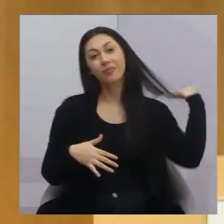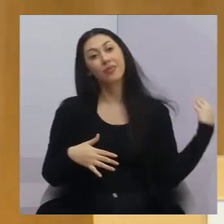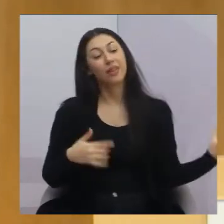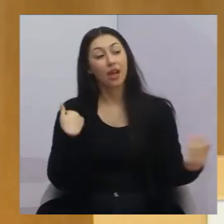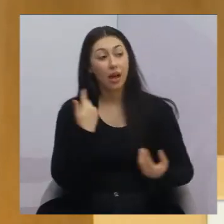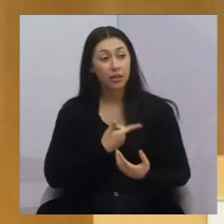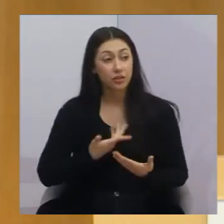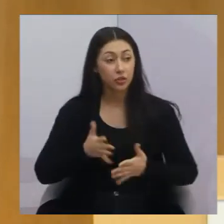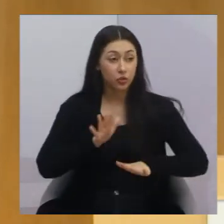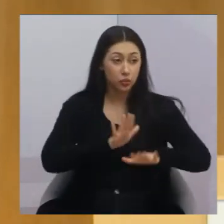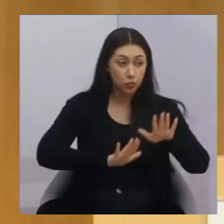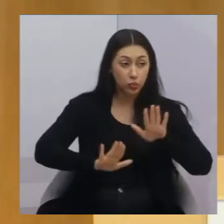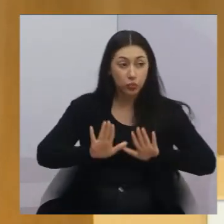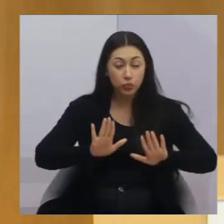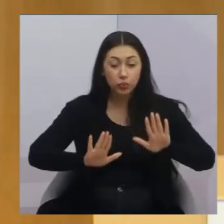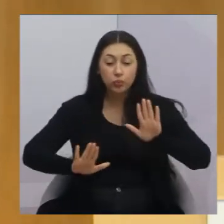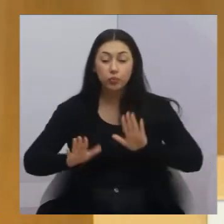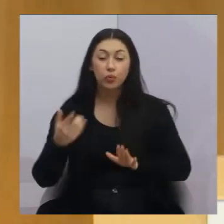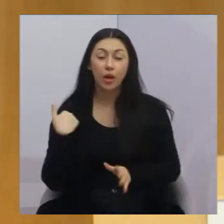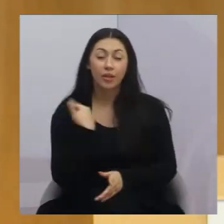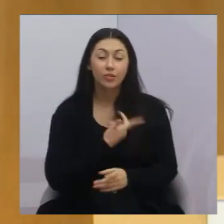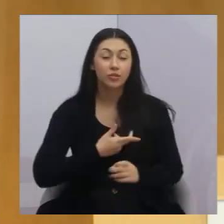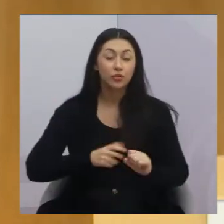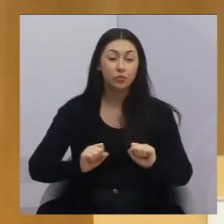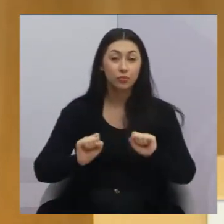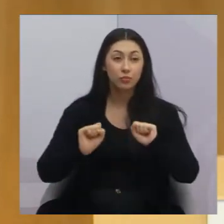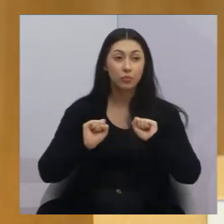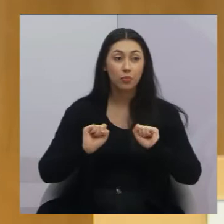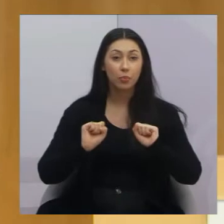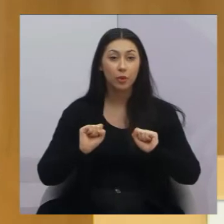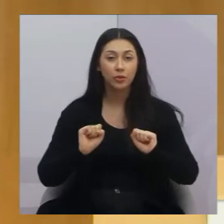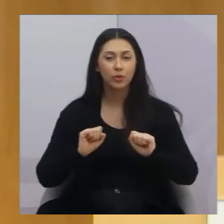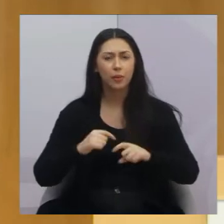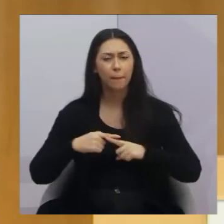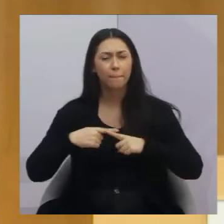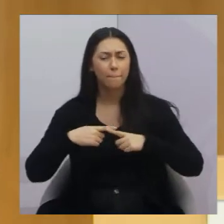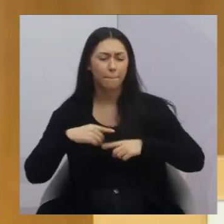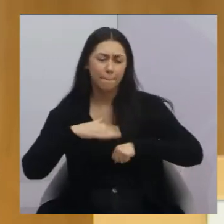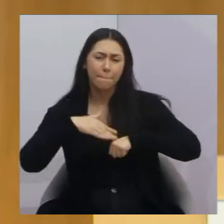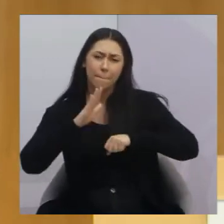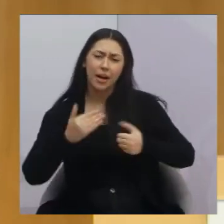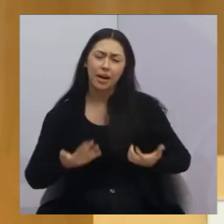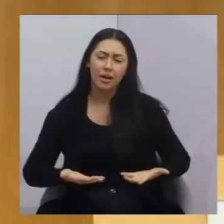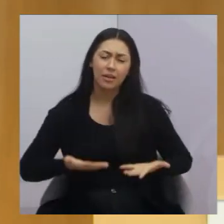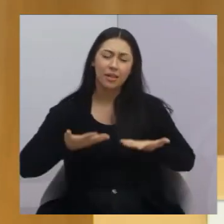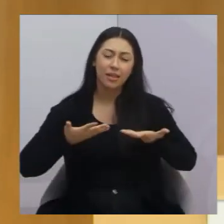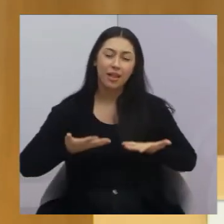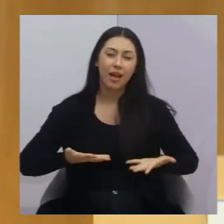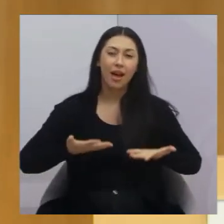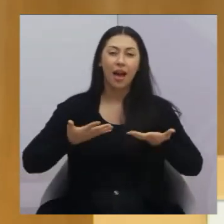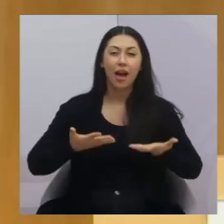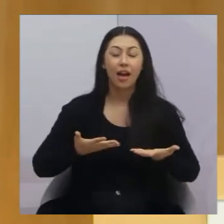cuidando dessas questões, a gente vai podendo ficar mais leve e administrar melhor esse